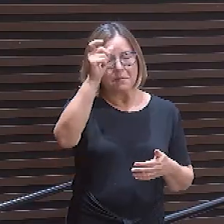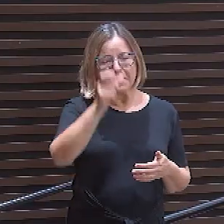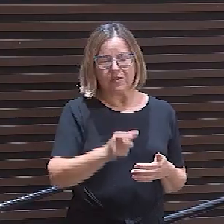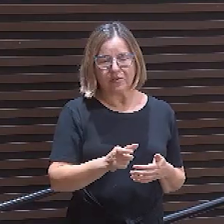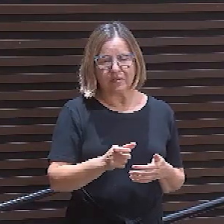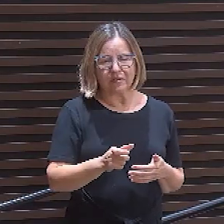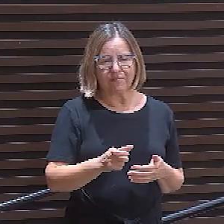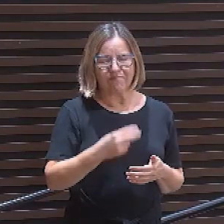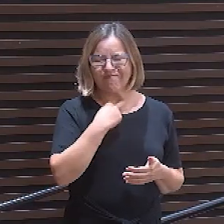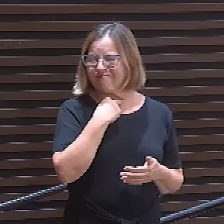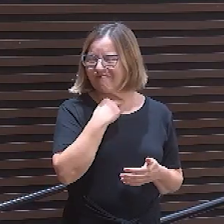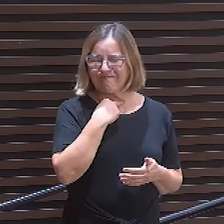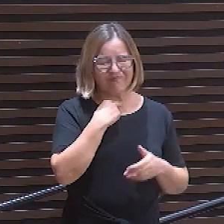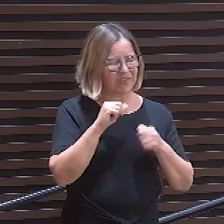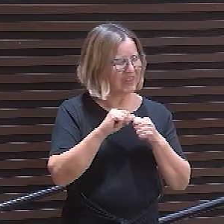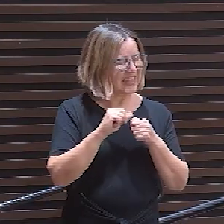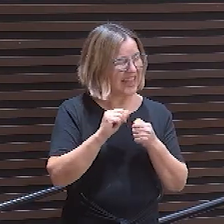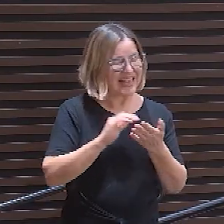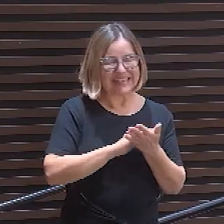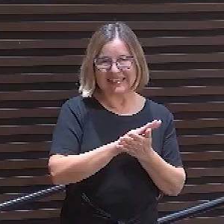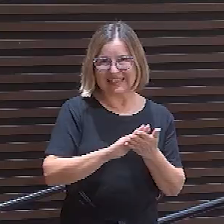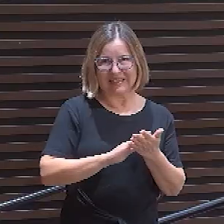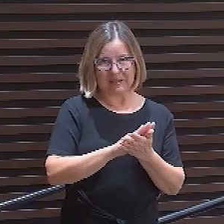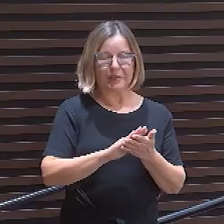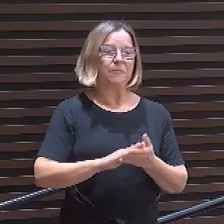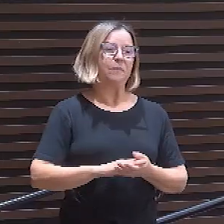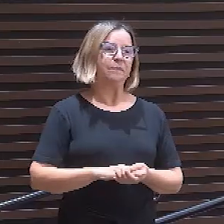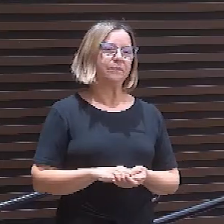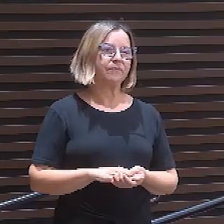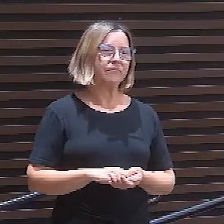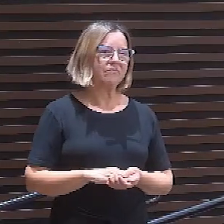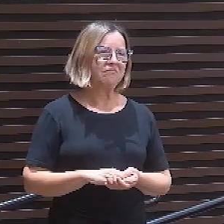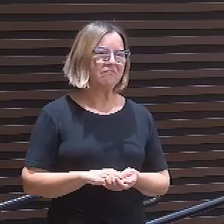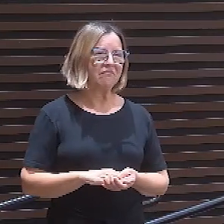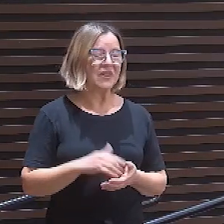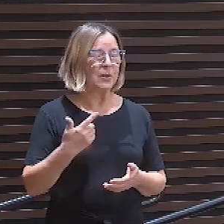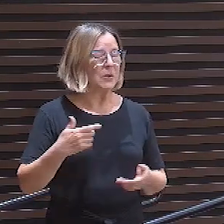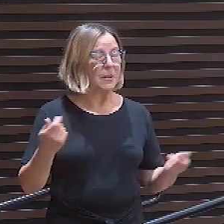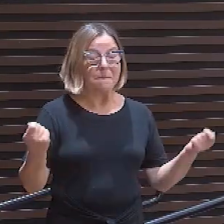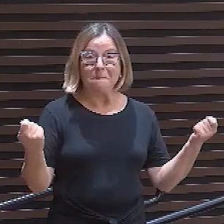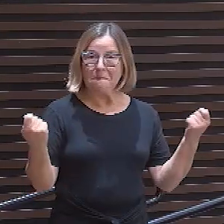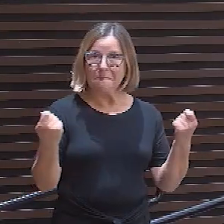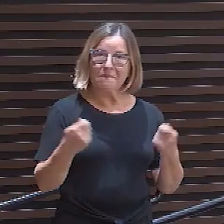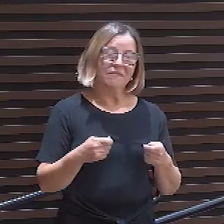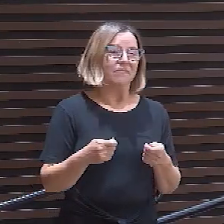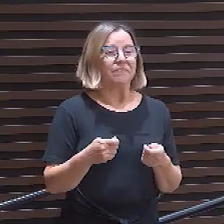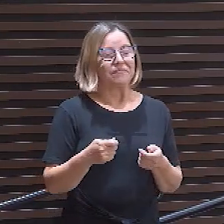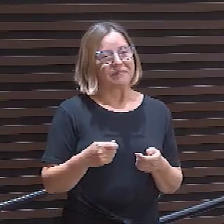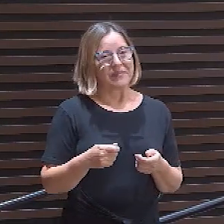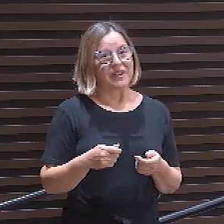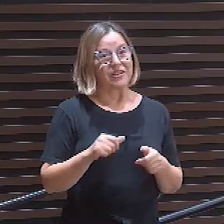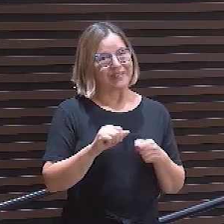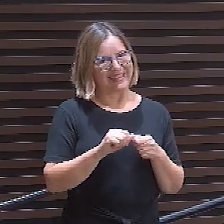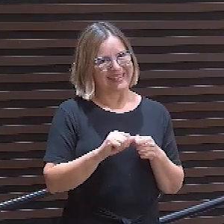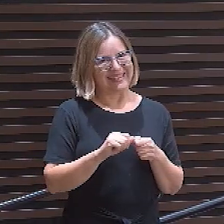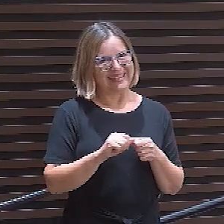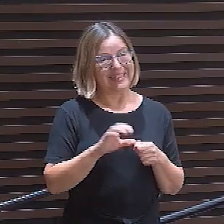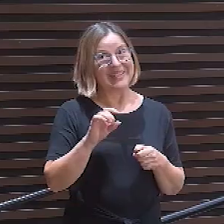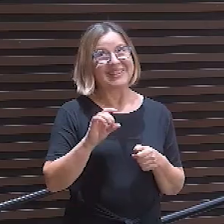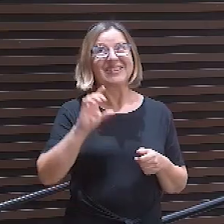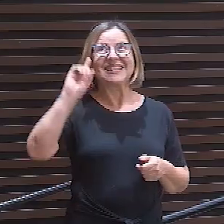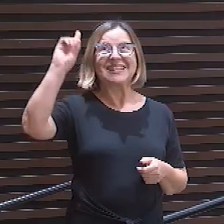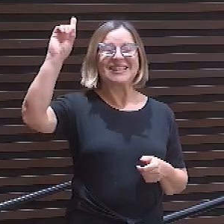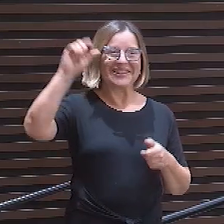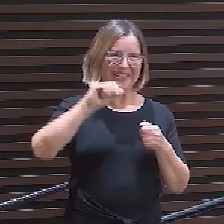coisa alguma. Não tem possibilidade de fazer. É Deus